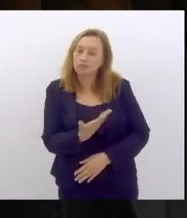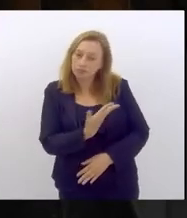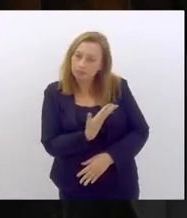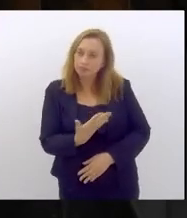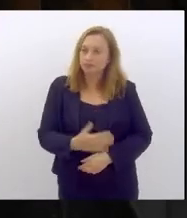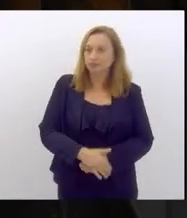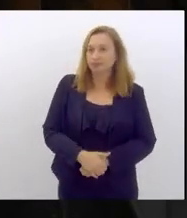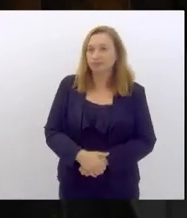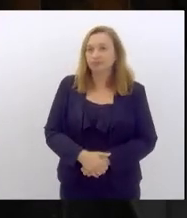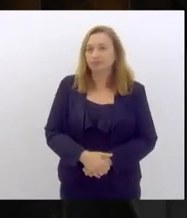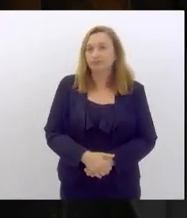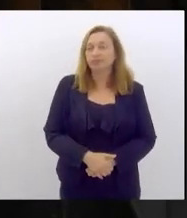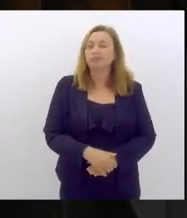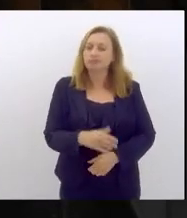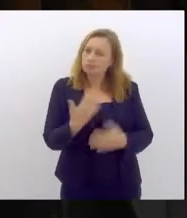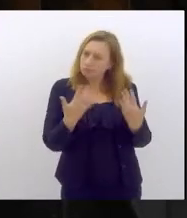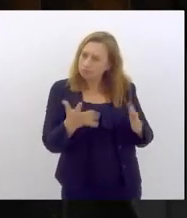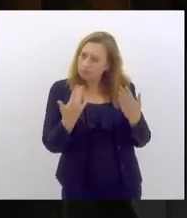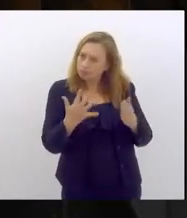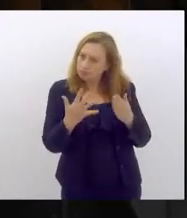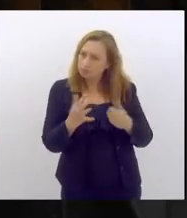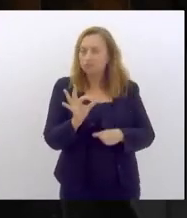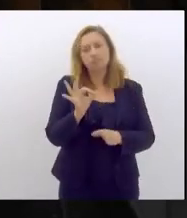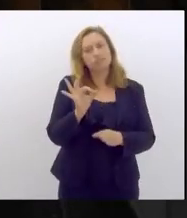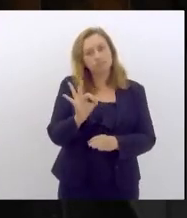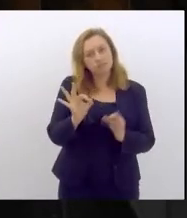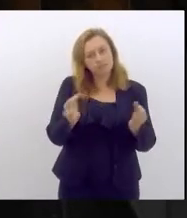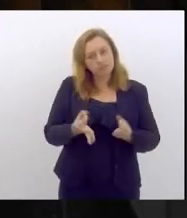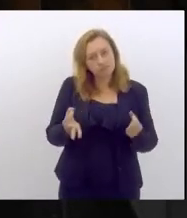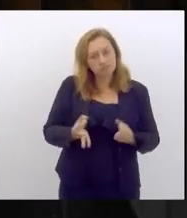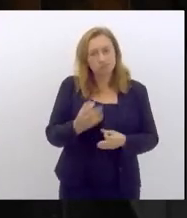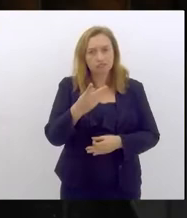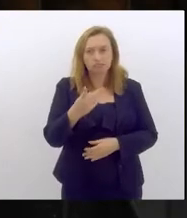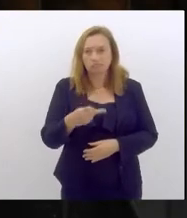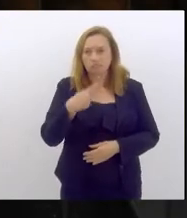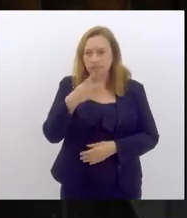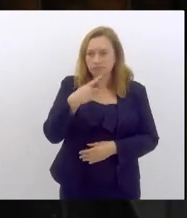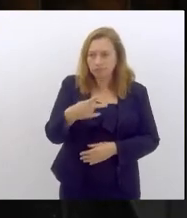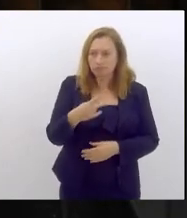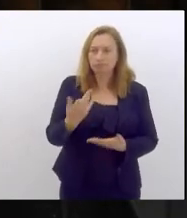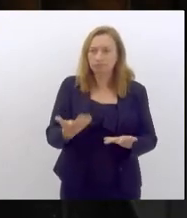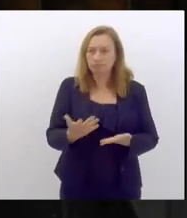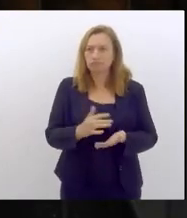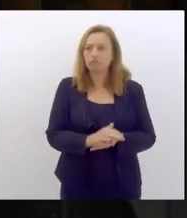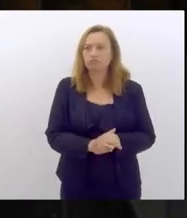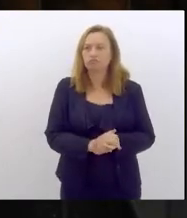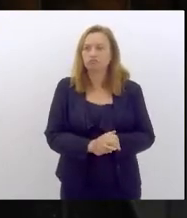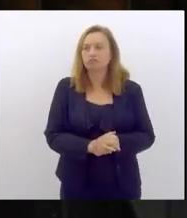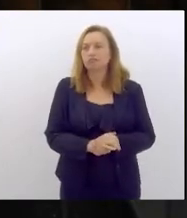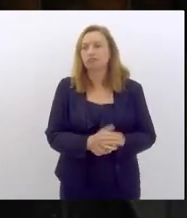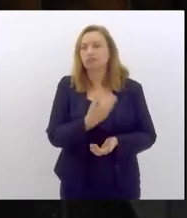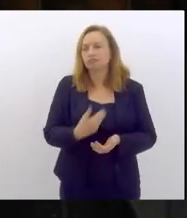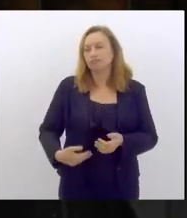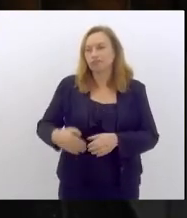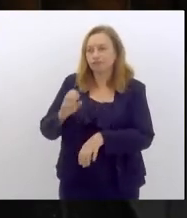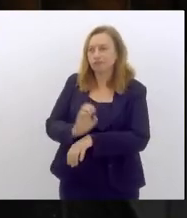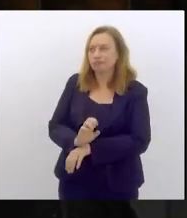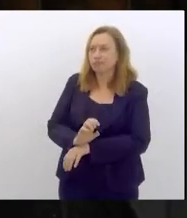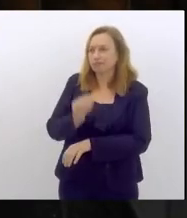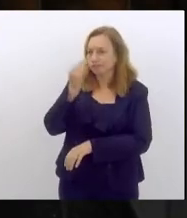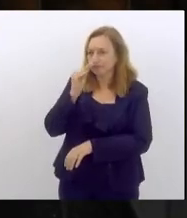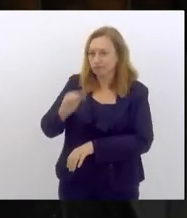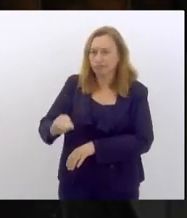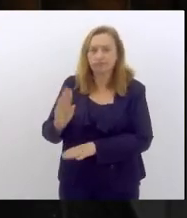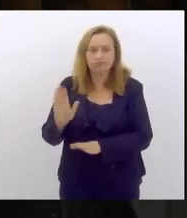E corroboro perfeitamente com a sua fala, especialmente com descaso por parte do governo estadual com esse tema. O prazo já